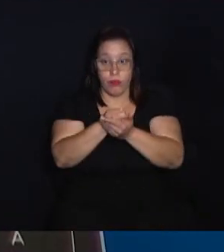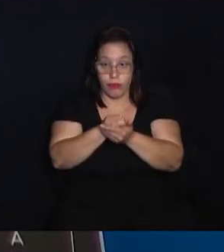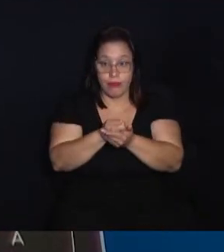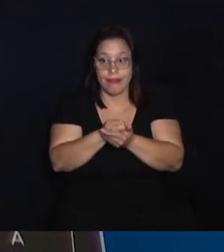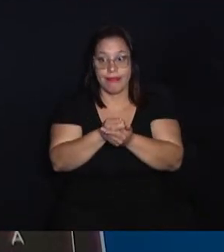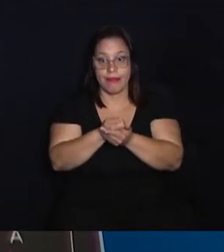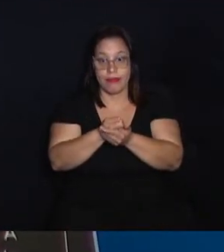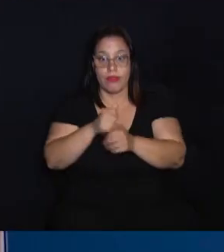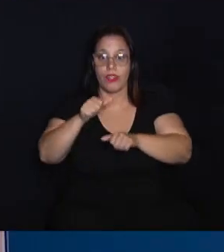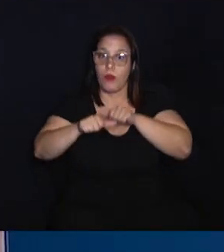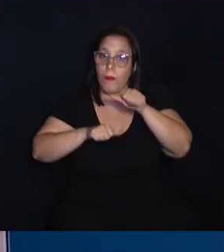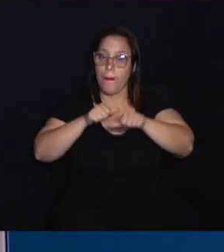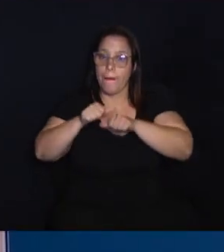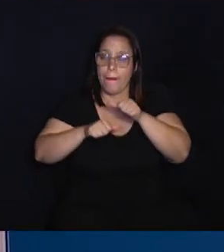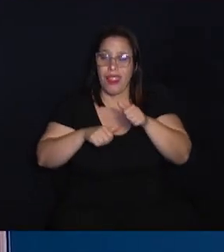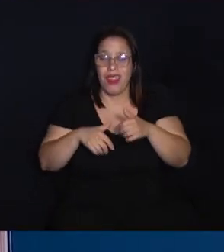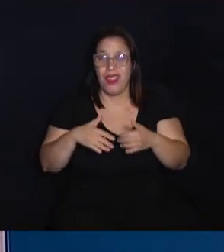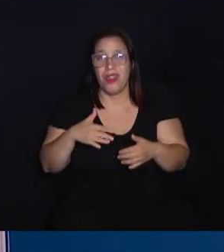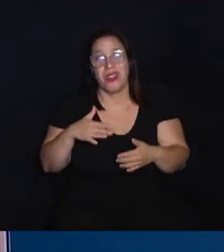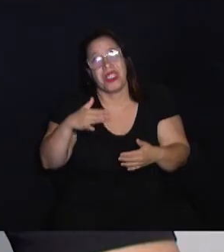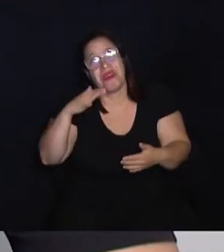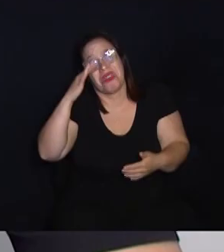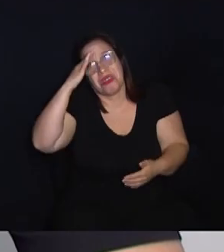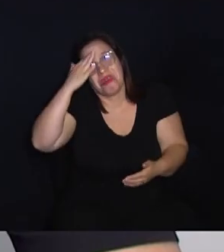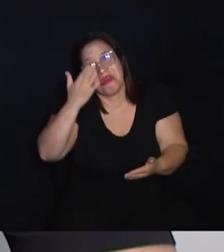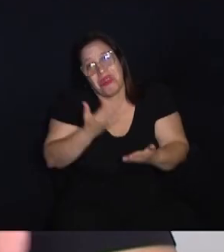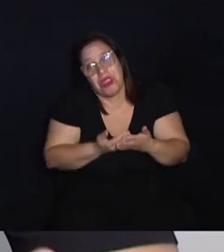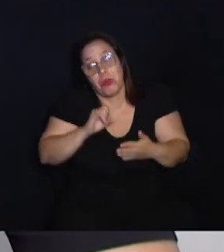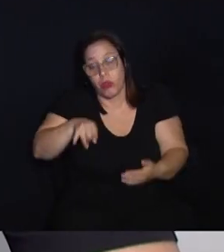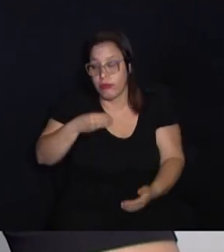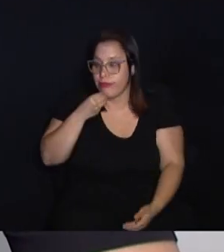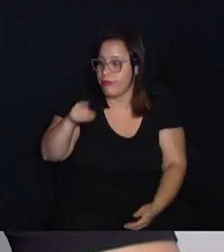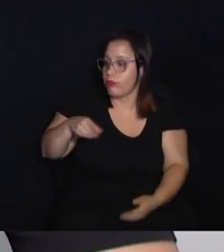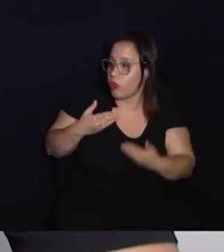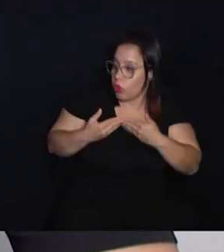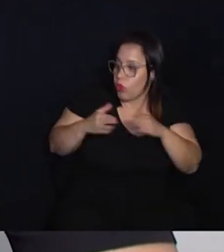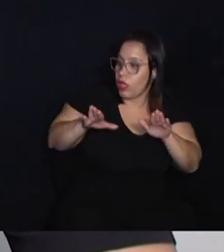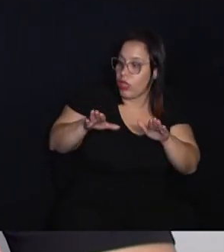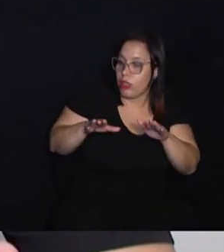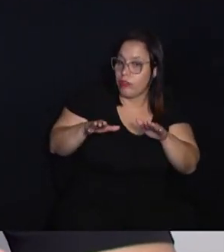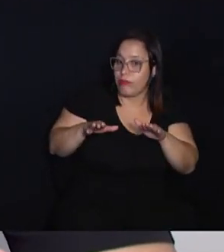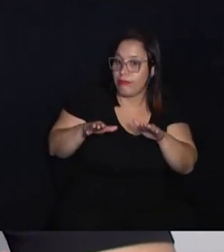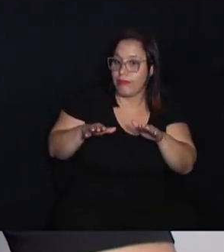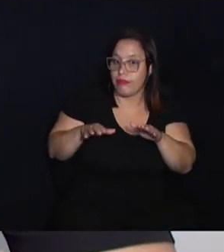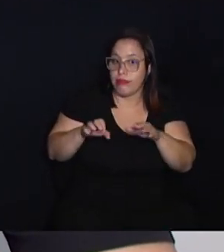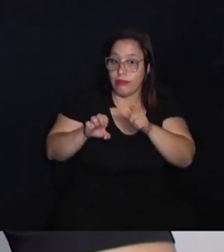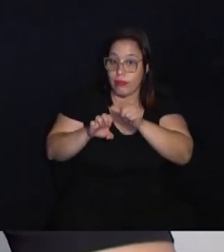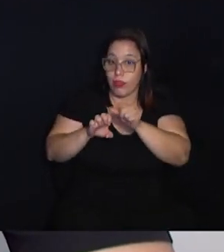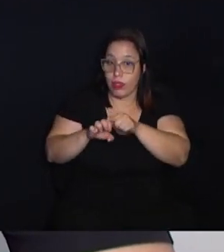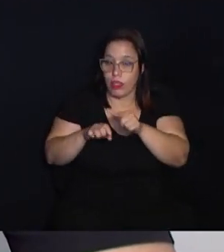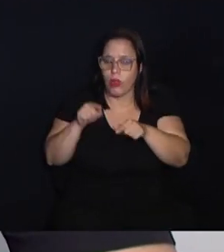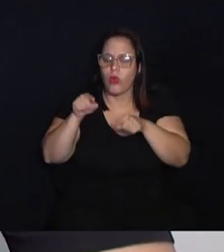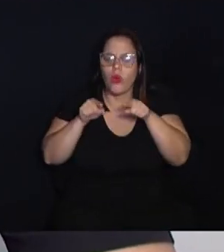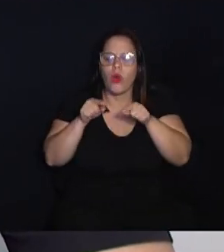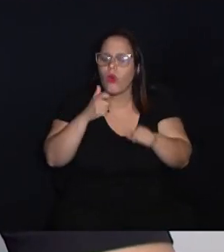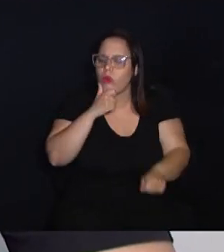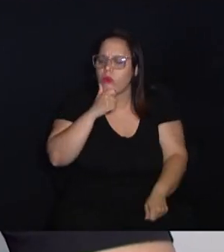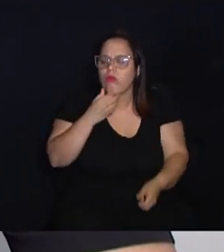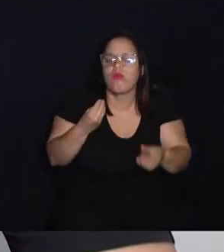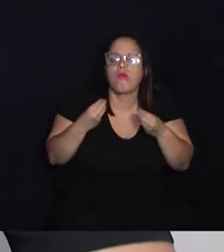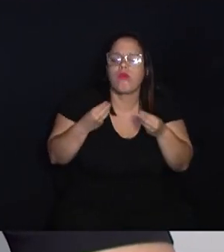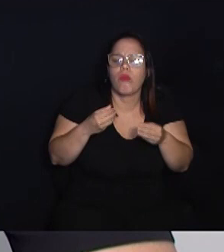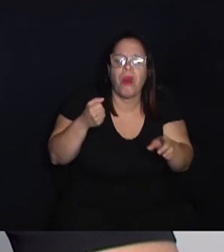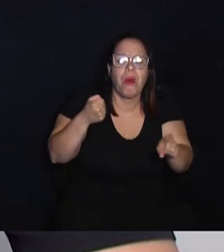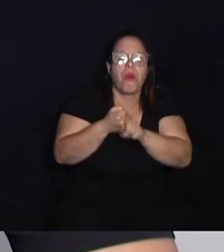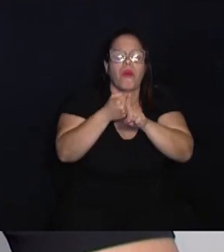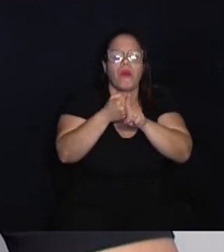a transformar incertezas em oportunidades. Se você vai abrir a empresa, analisar essas 6 tendências e analisar como que isso